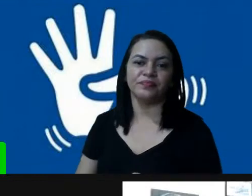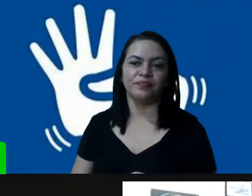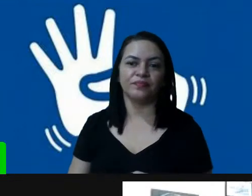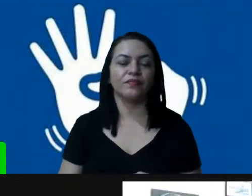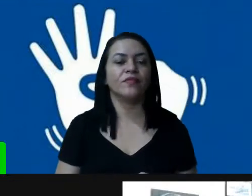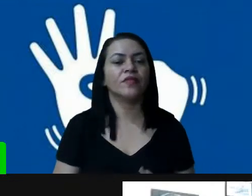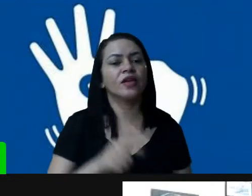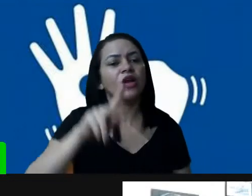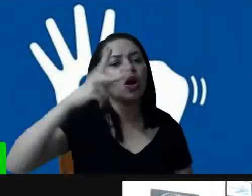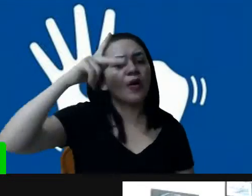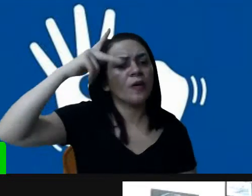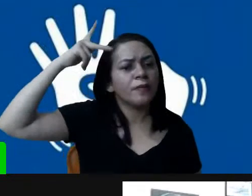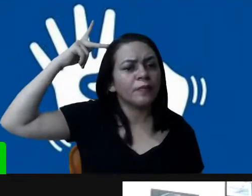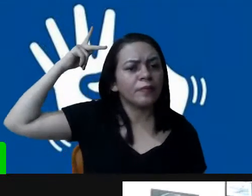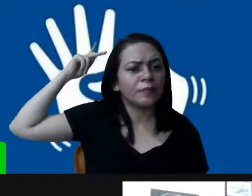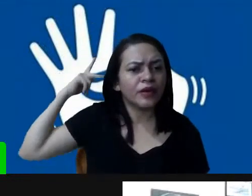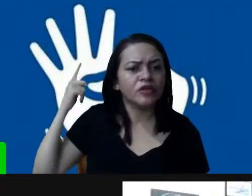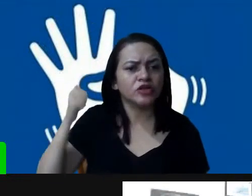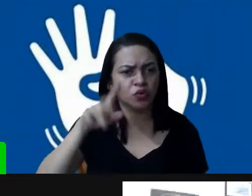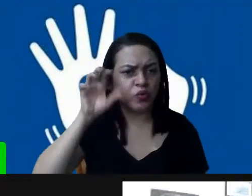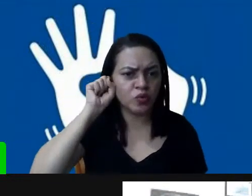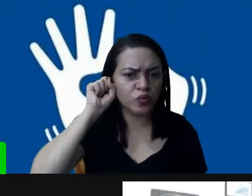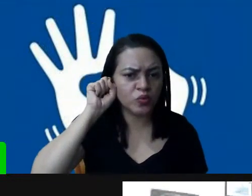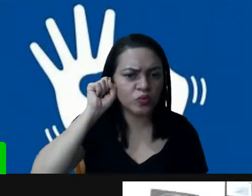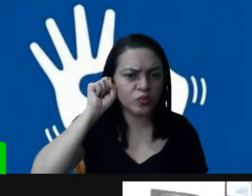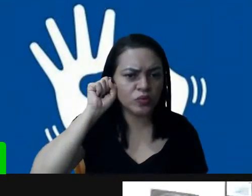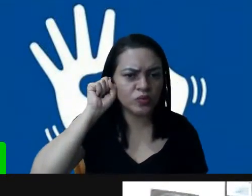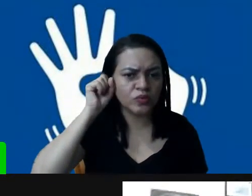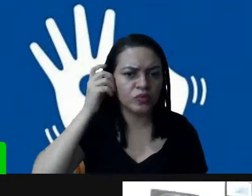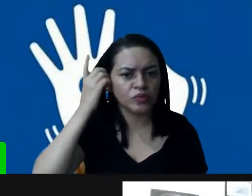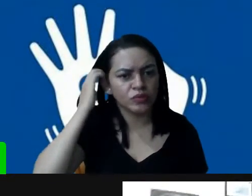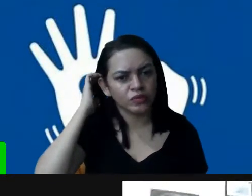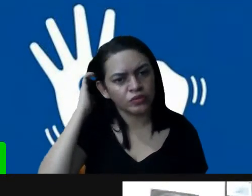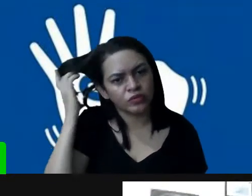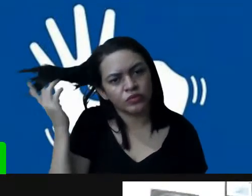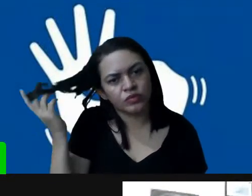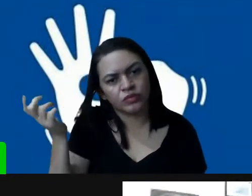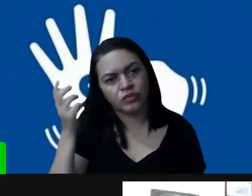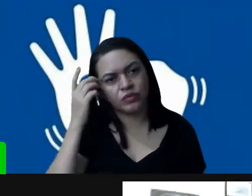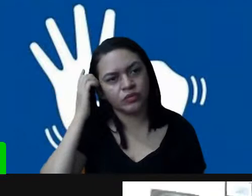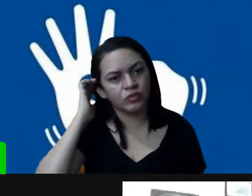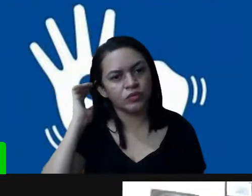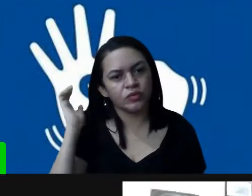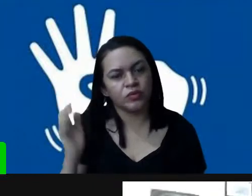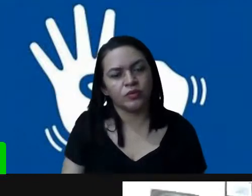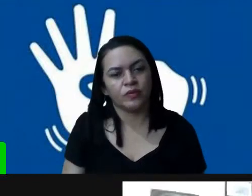Pajama, a gente tem, consegue escutar Eu agora? consigo acompanhar pelo YouTube para eu conseguir ouvir.